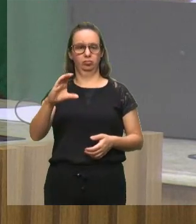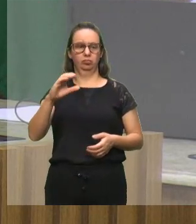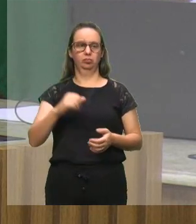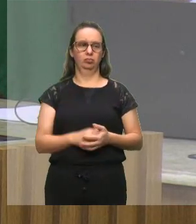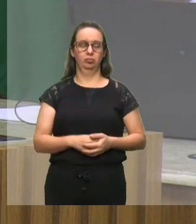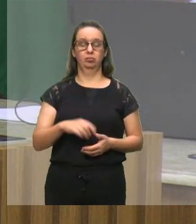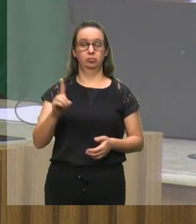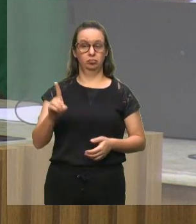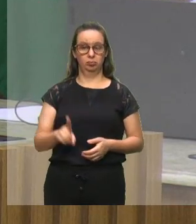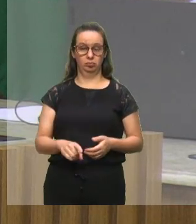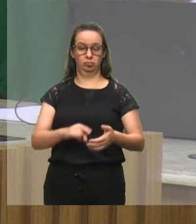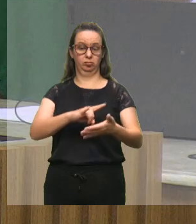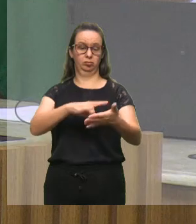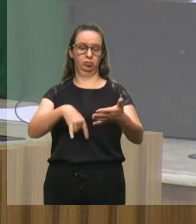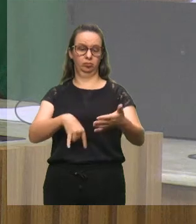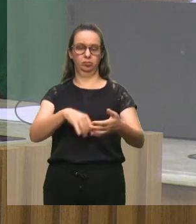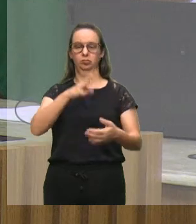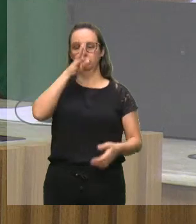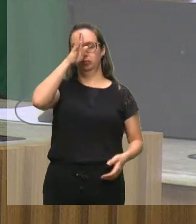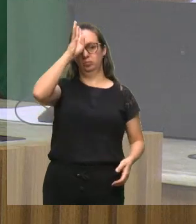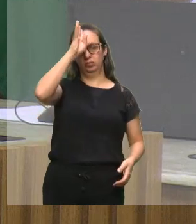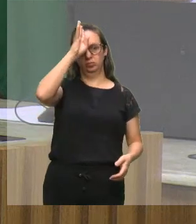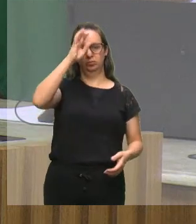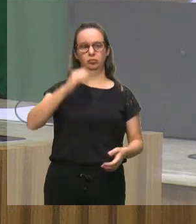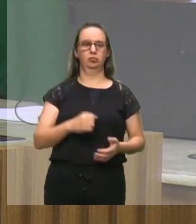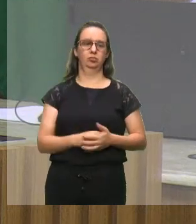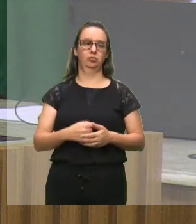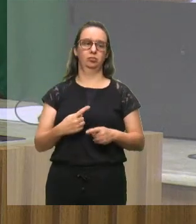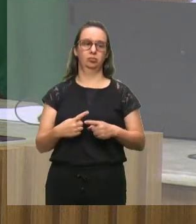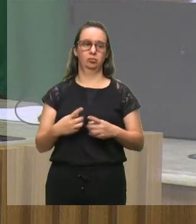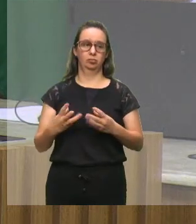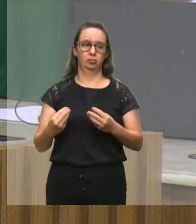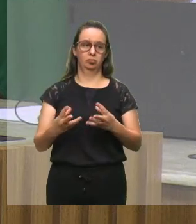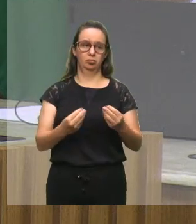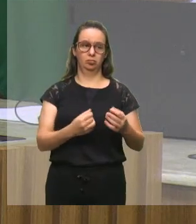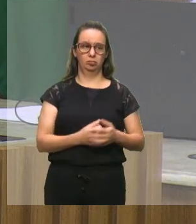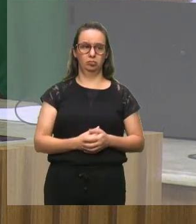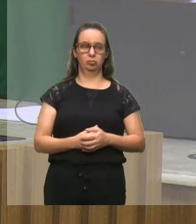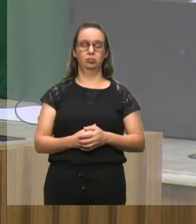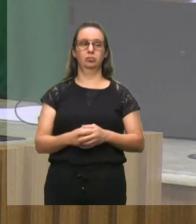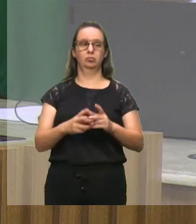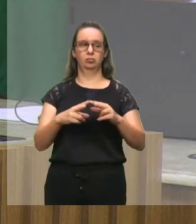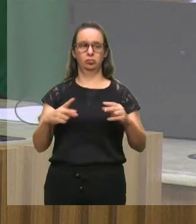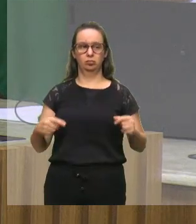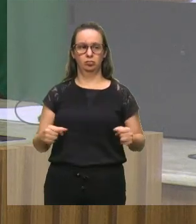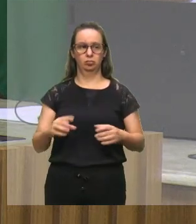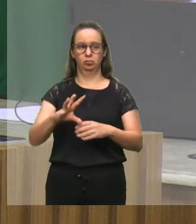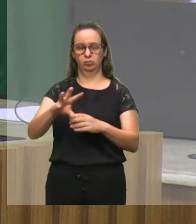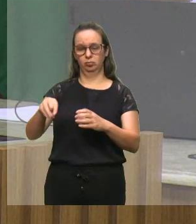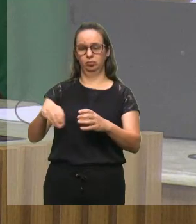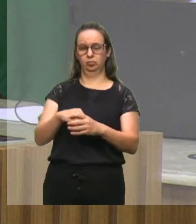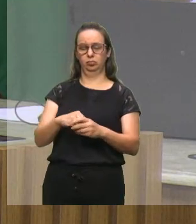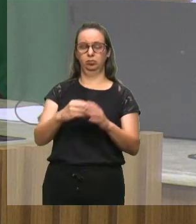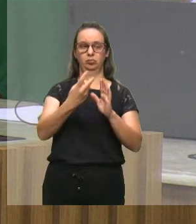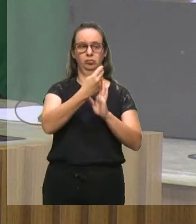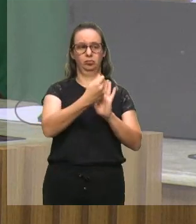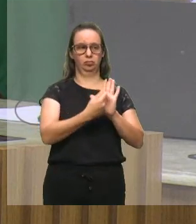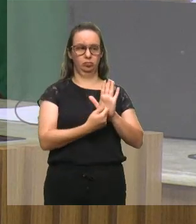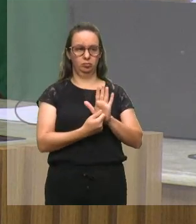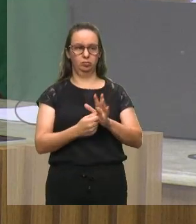Corpo de Bombeiros. Ou seja, percebe-se que muita coisa precisa ser incluída no orçamento. E o objetivo da